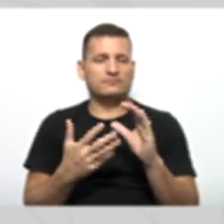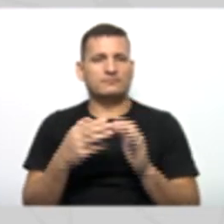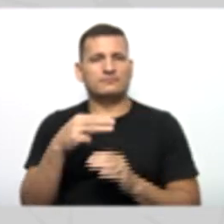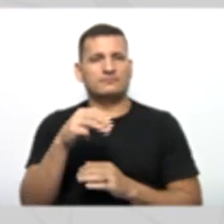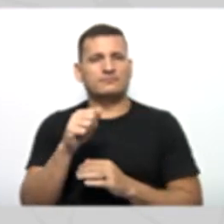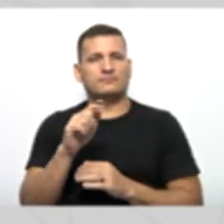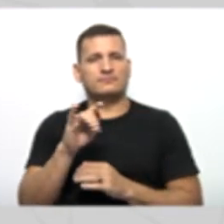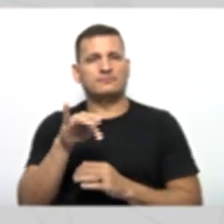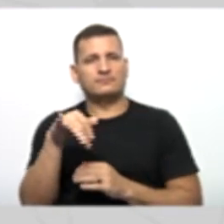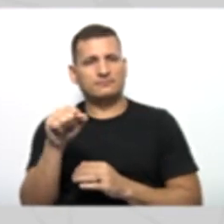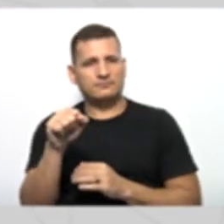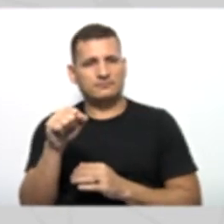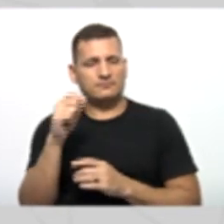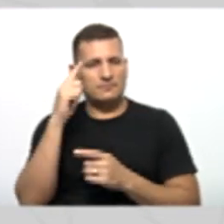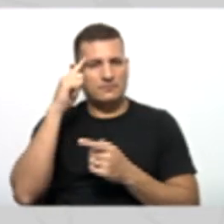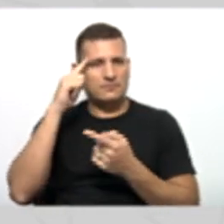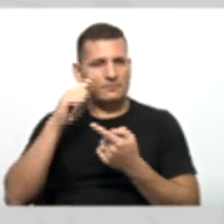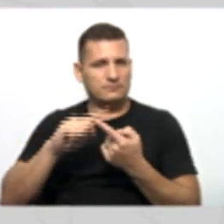magias, lógica